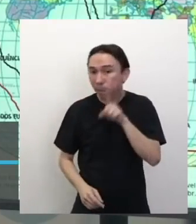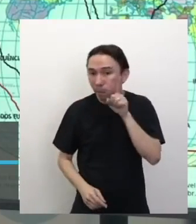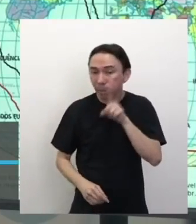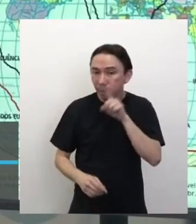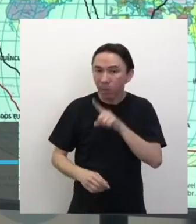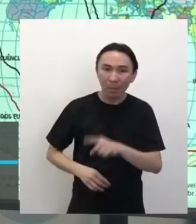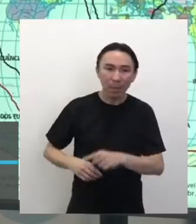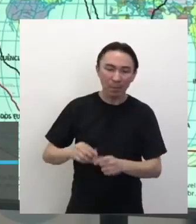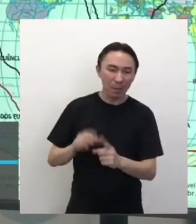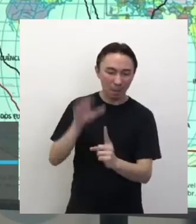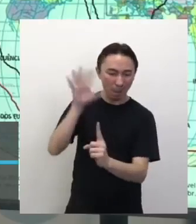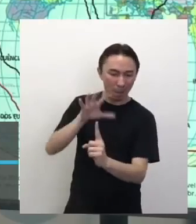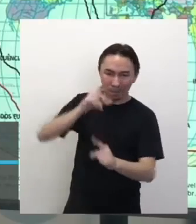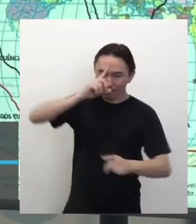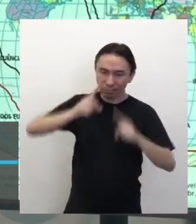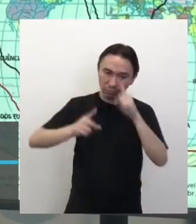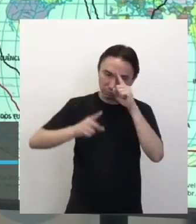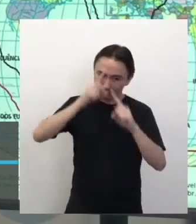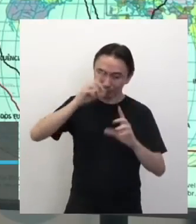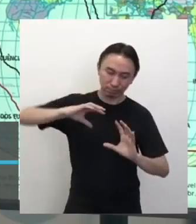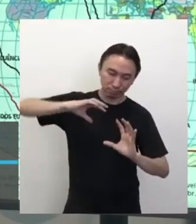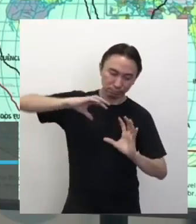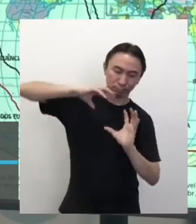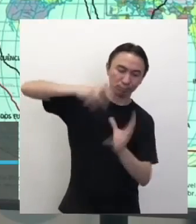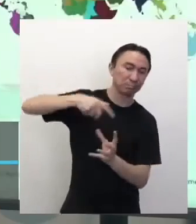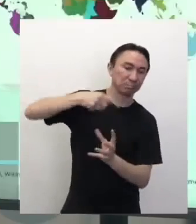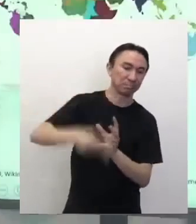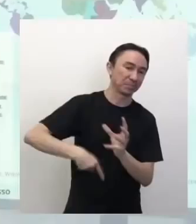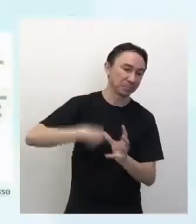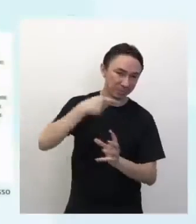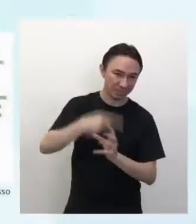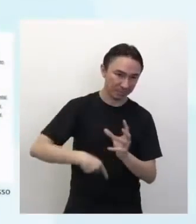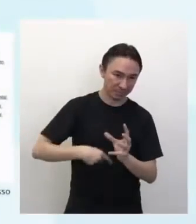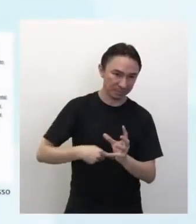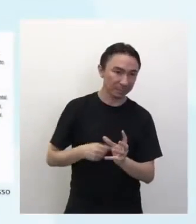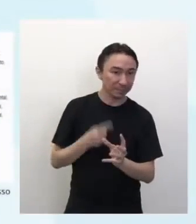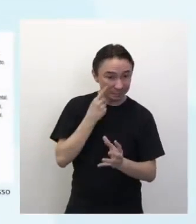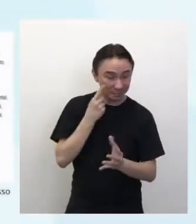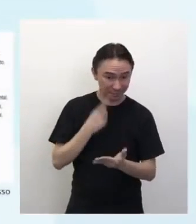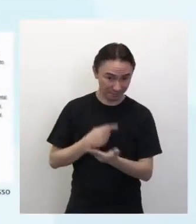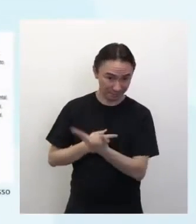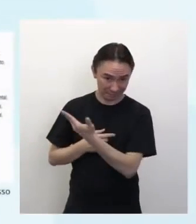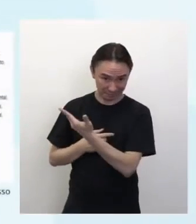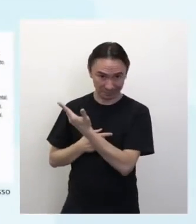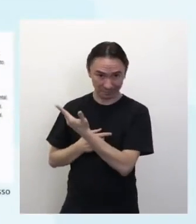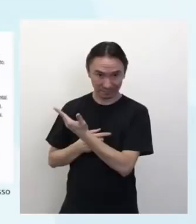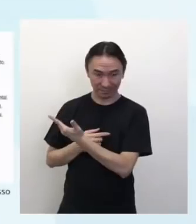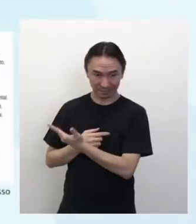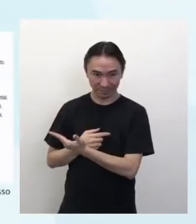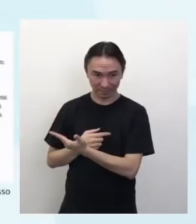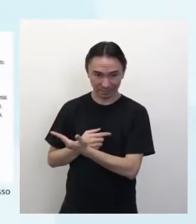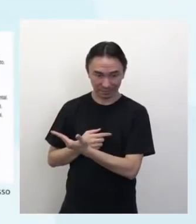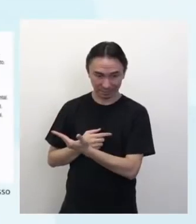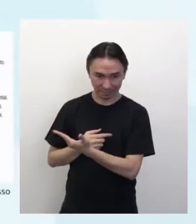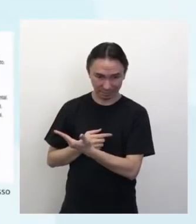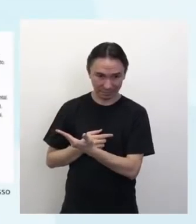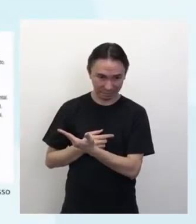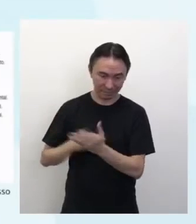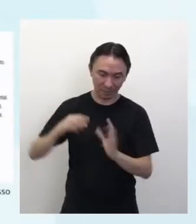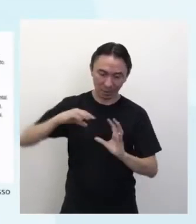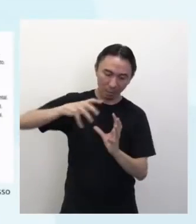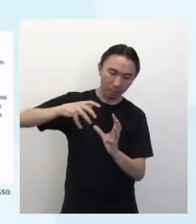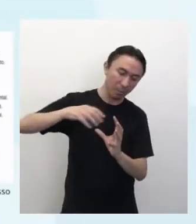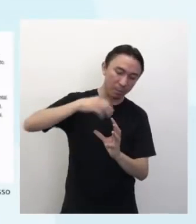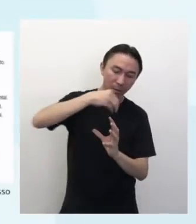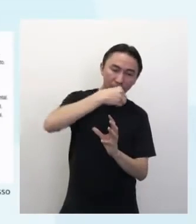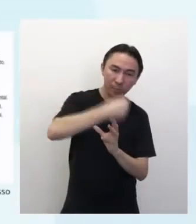tá certo? Vamos lá para a próxima tela, que aí a gente vai observar, né, as organizações regionais no mundo, estão em